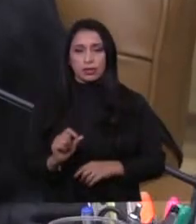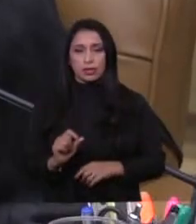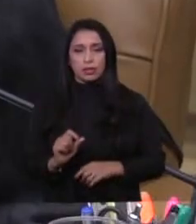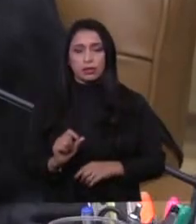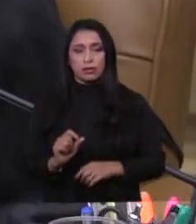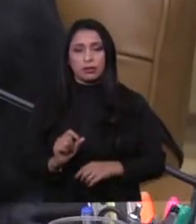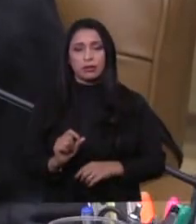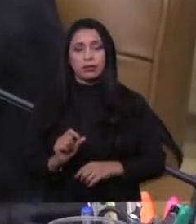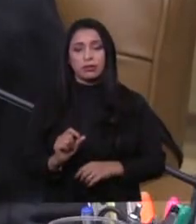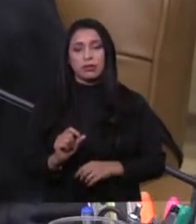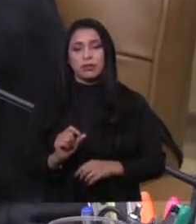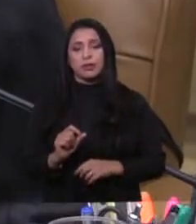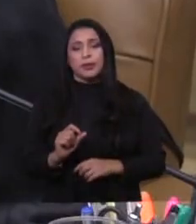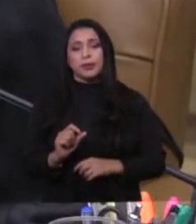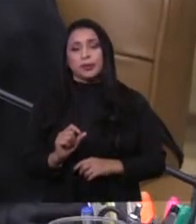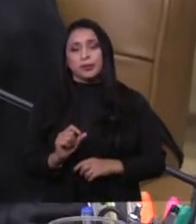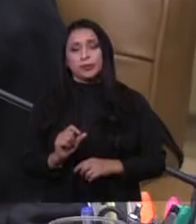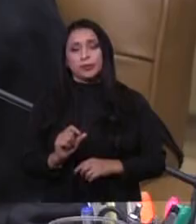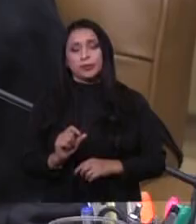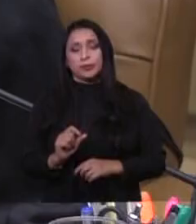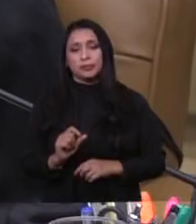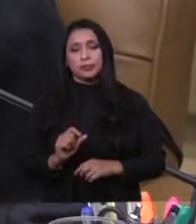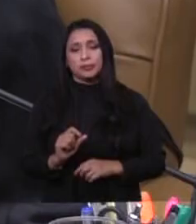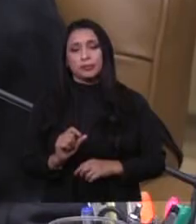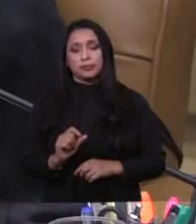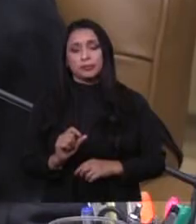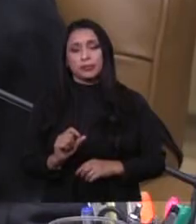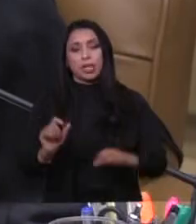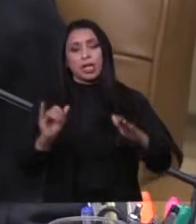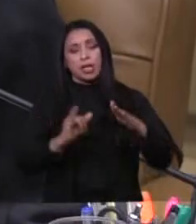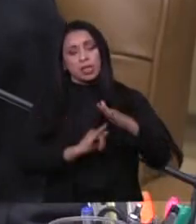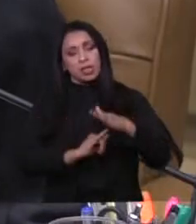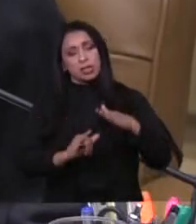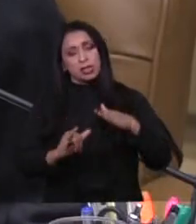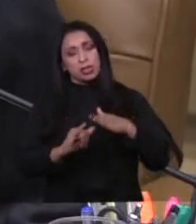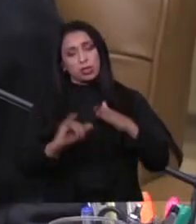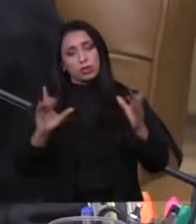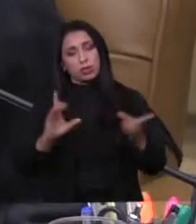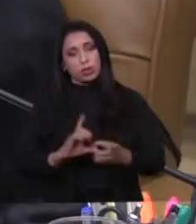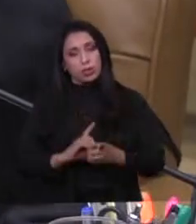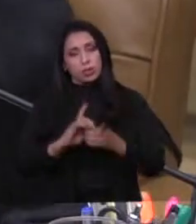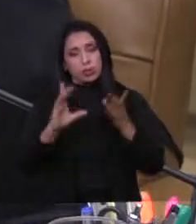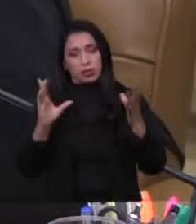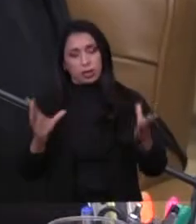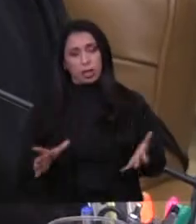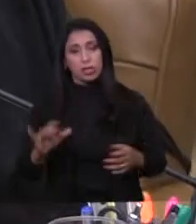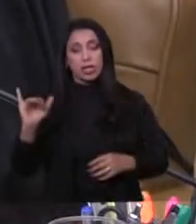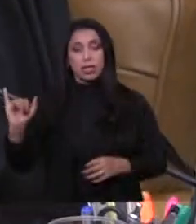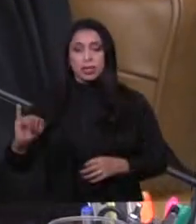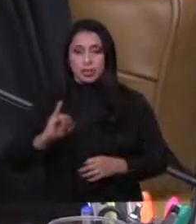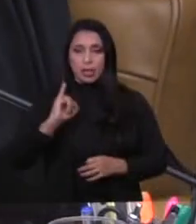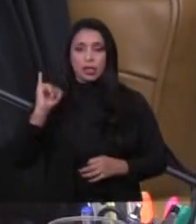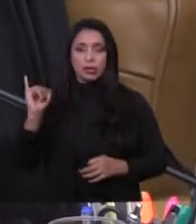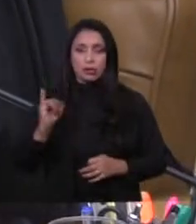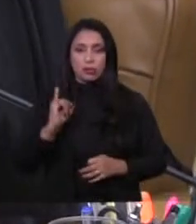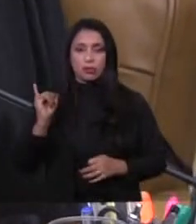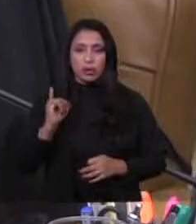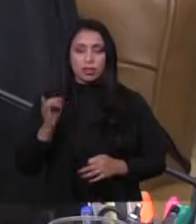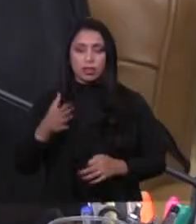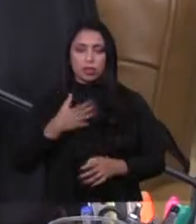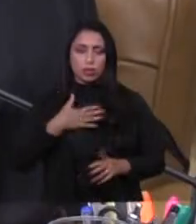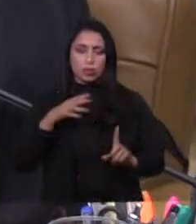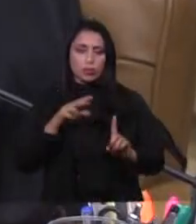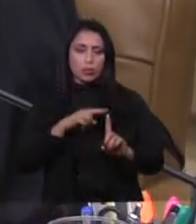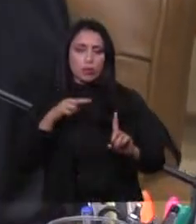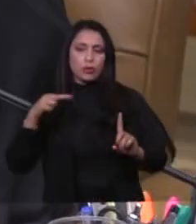exercício legítimo das instituições democráticas. É importante, sob a minha ótica,